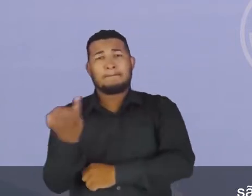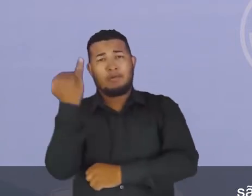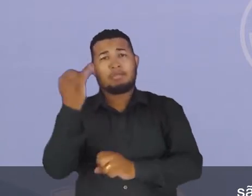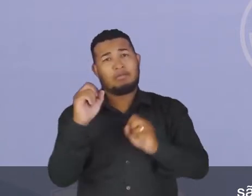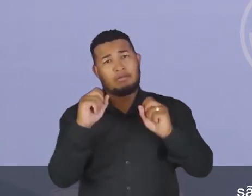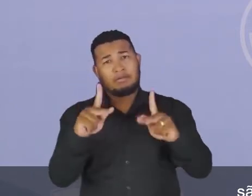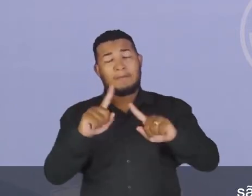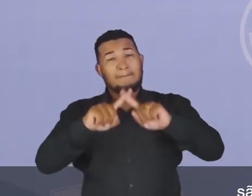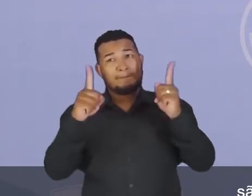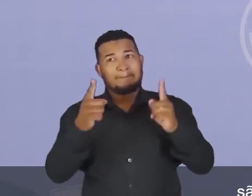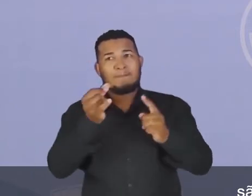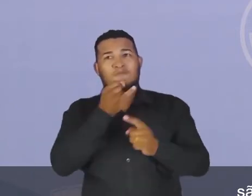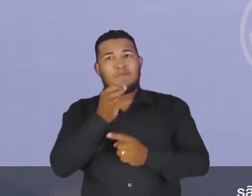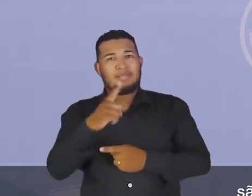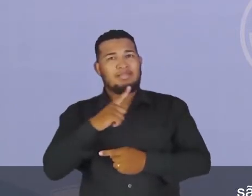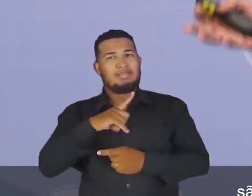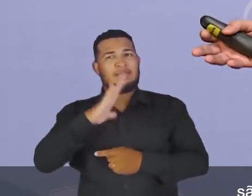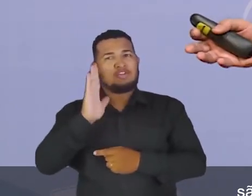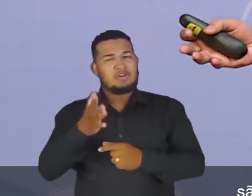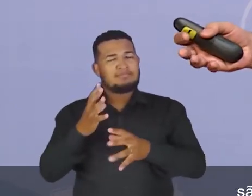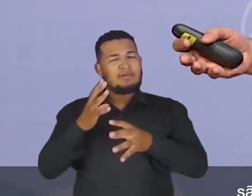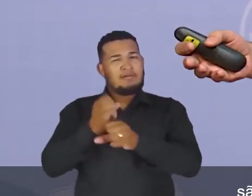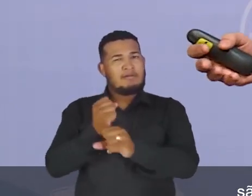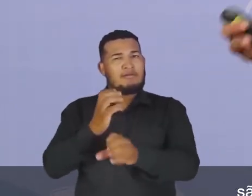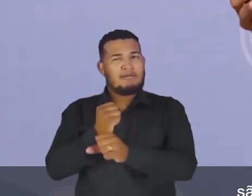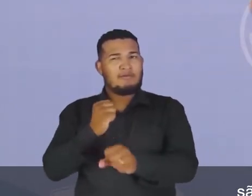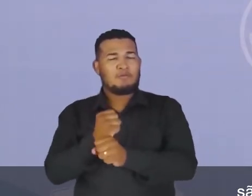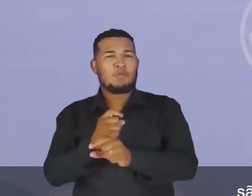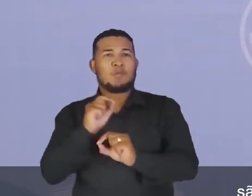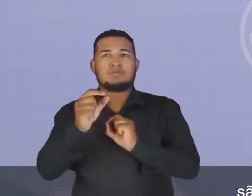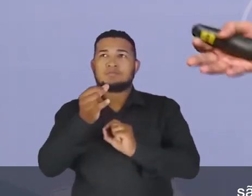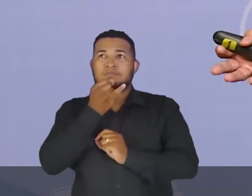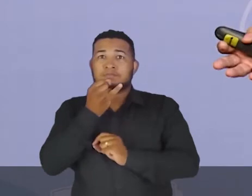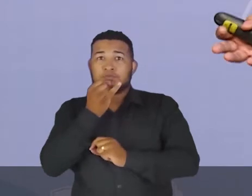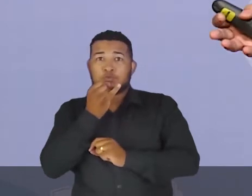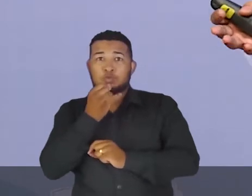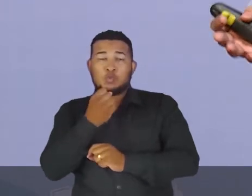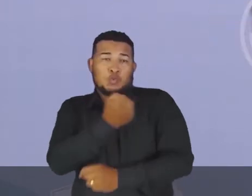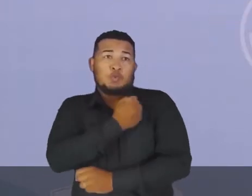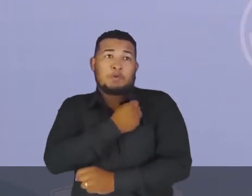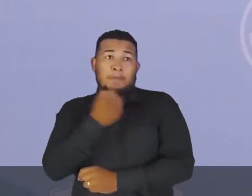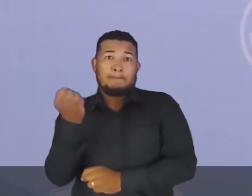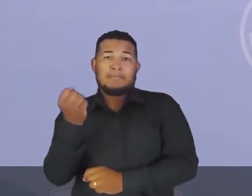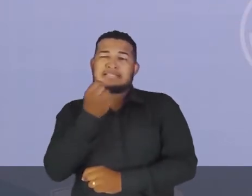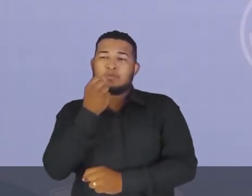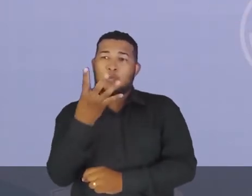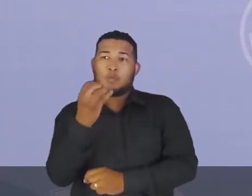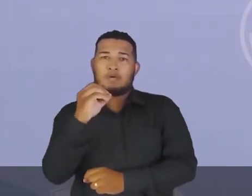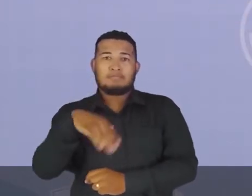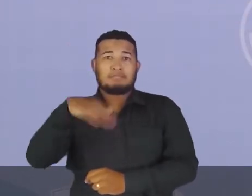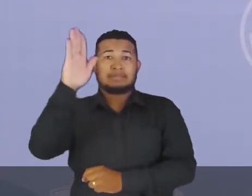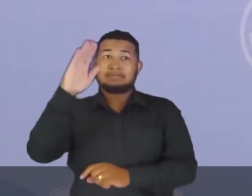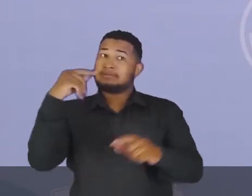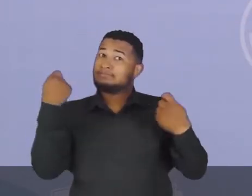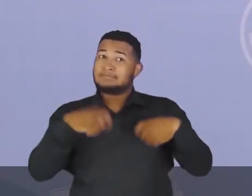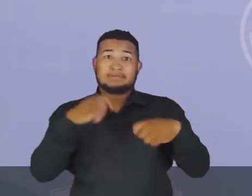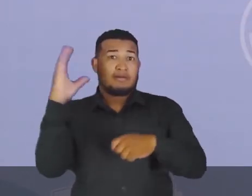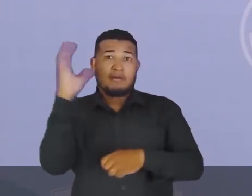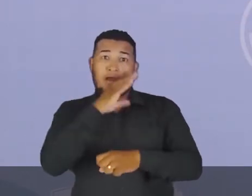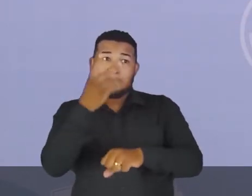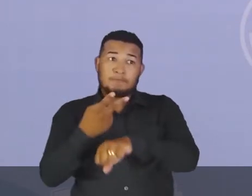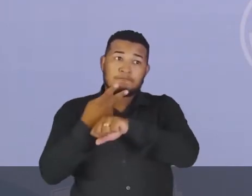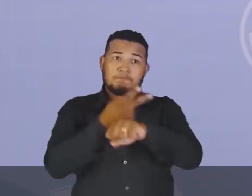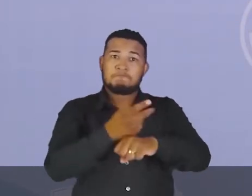apresentou nesse cálculo aí um número acima de 40, né, você tem que procurar um médico para evitar